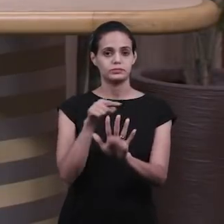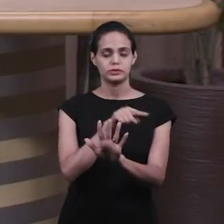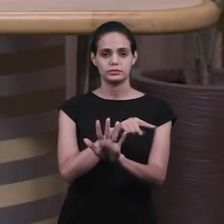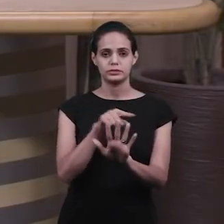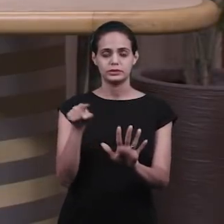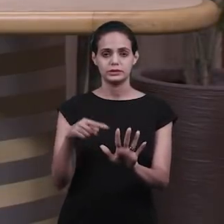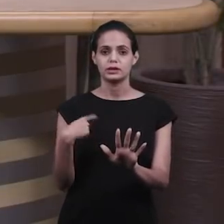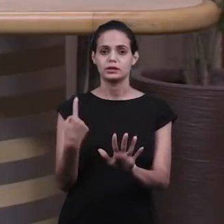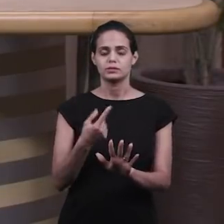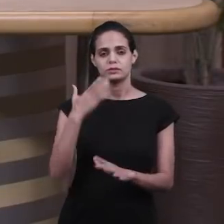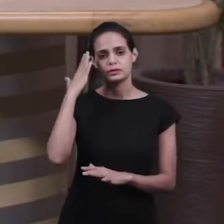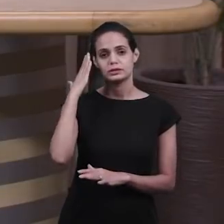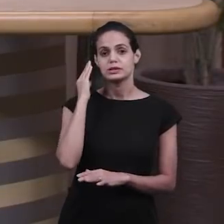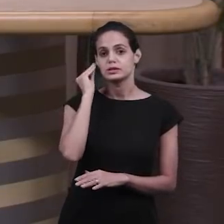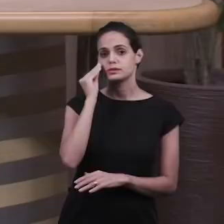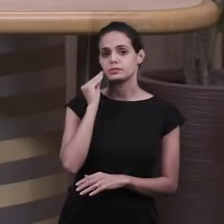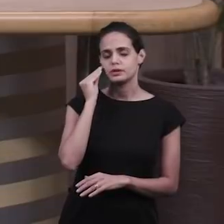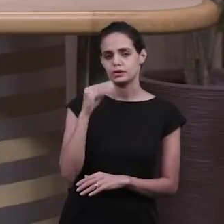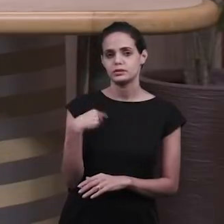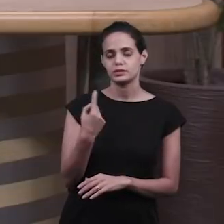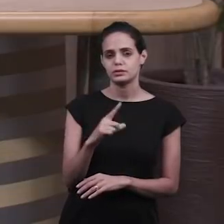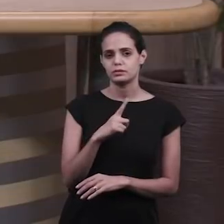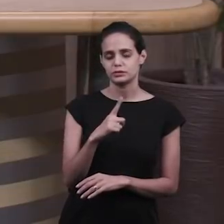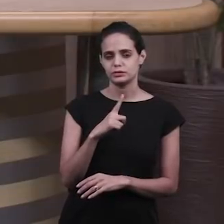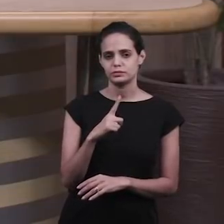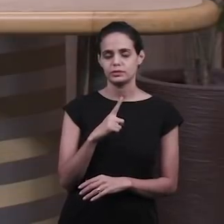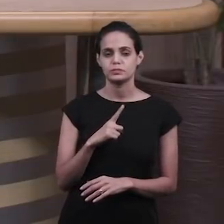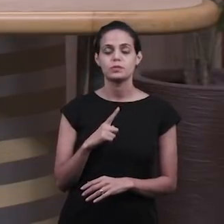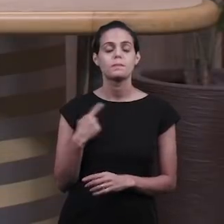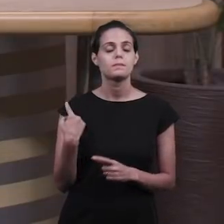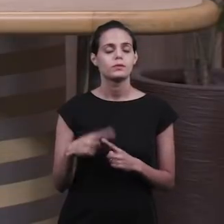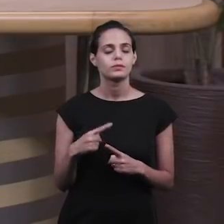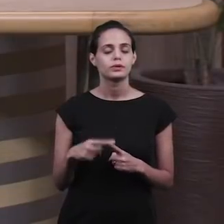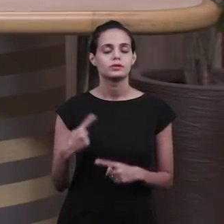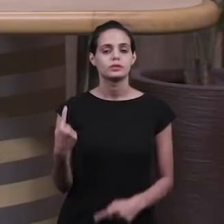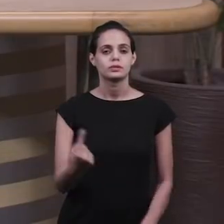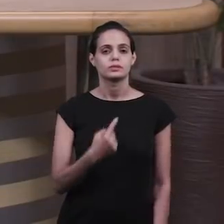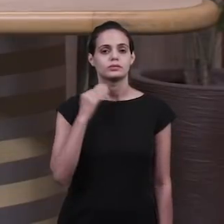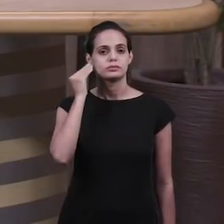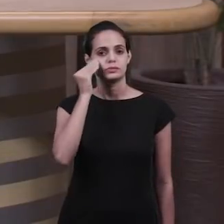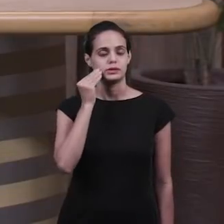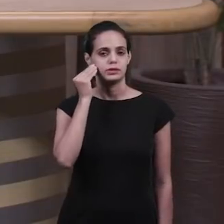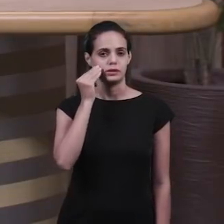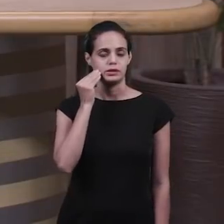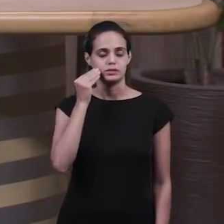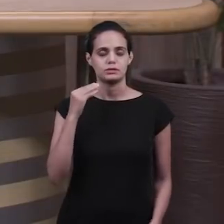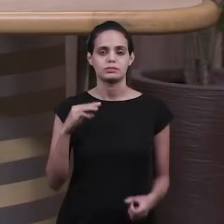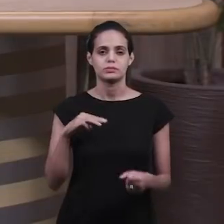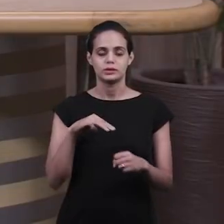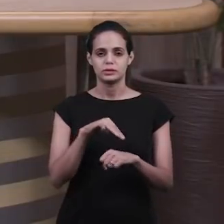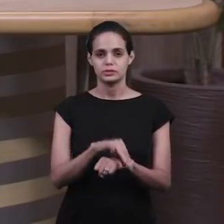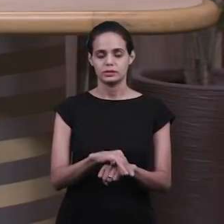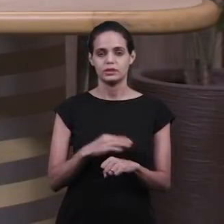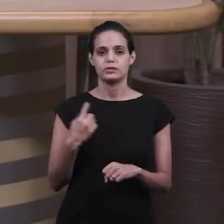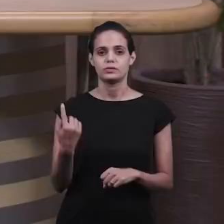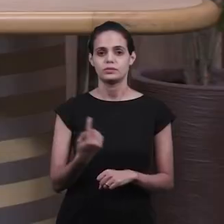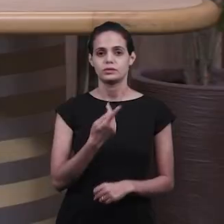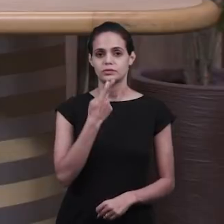experiência. Porque na nossa experiência, o ministério, nós vamos falar disso